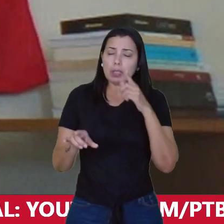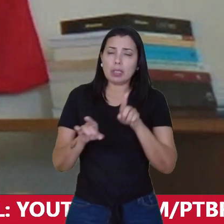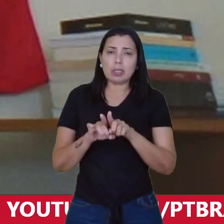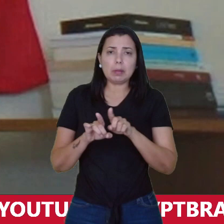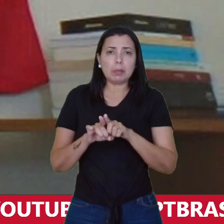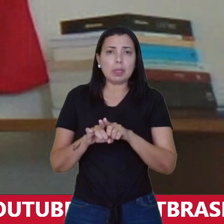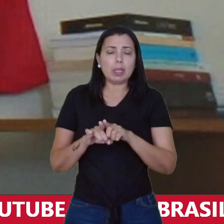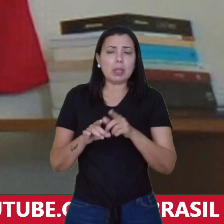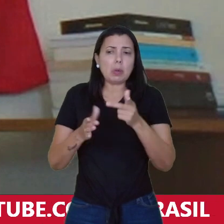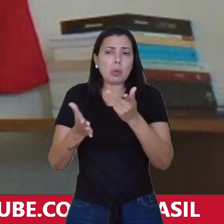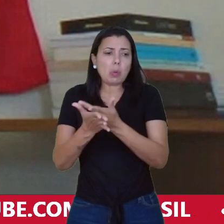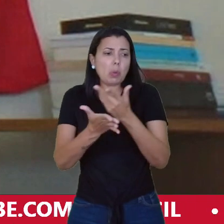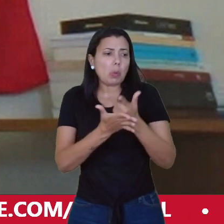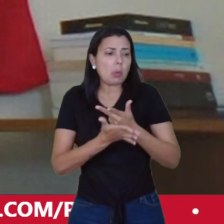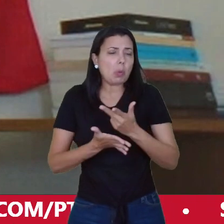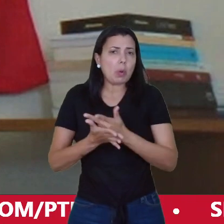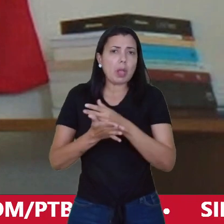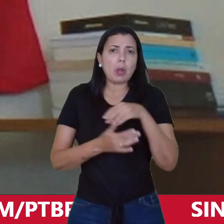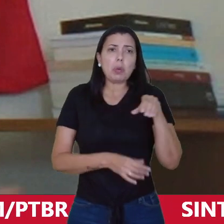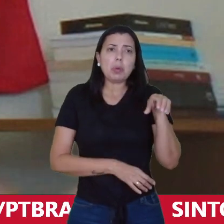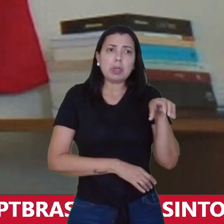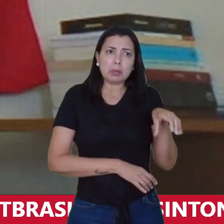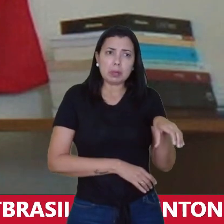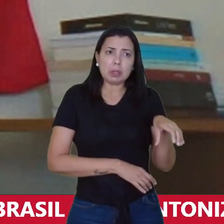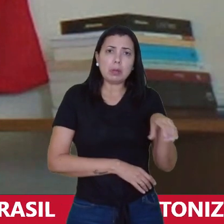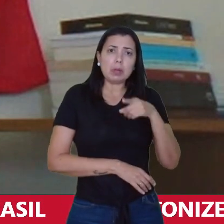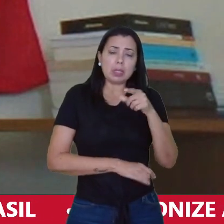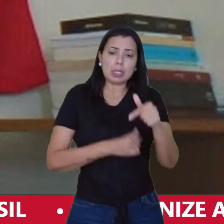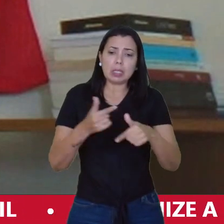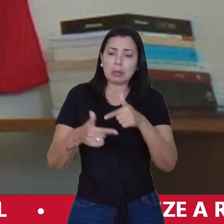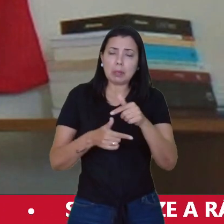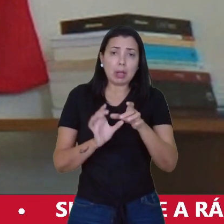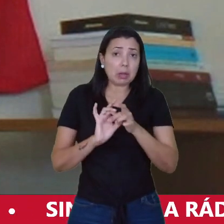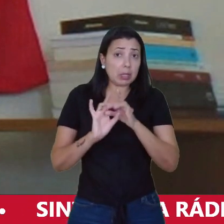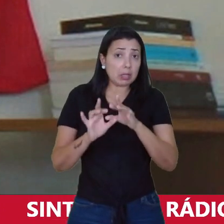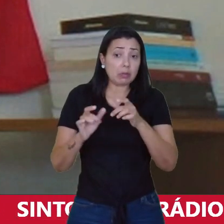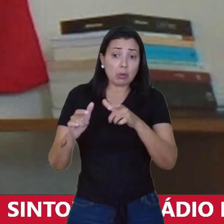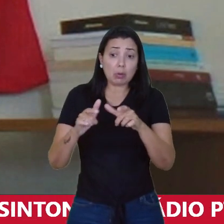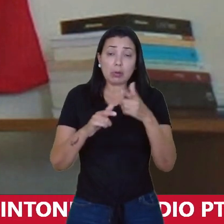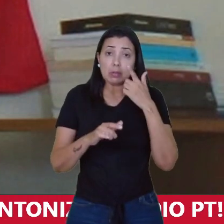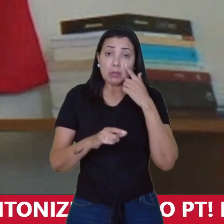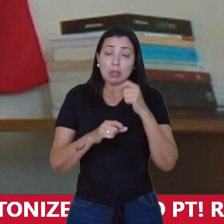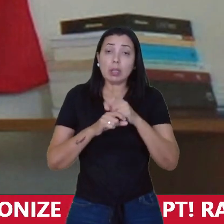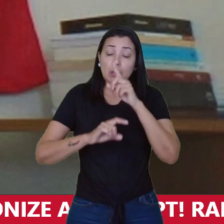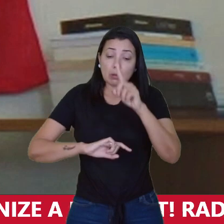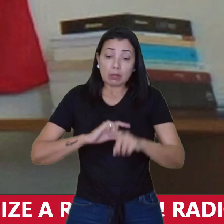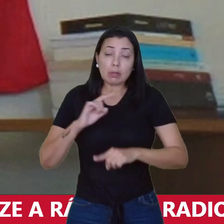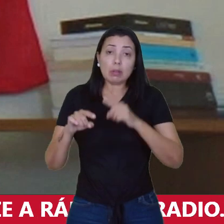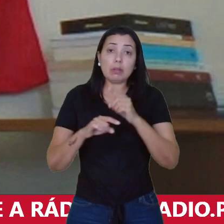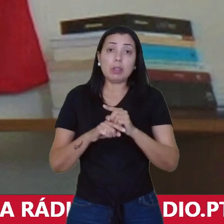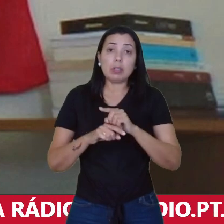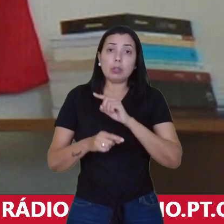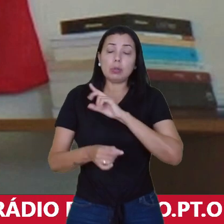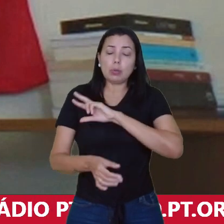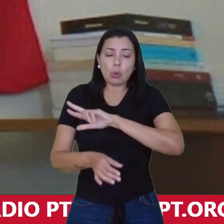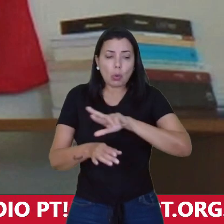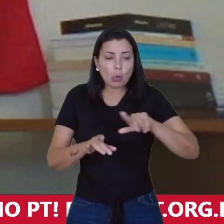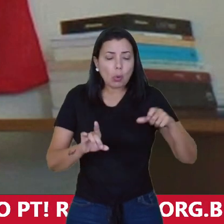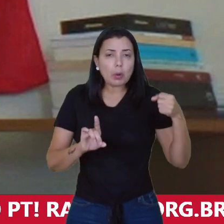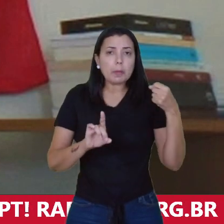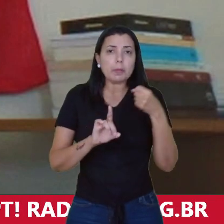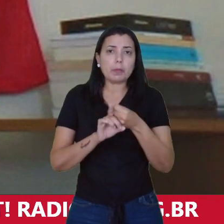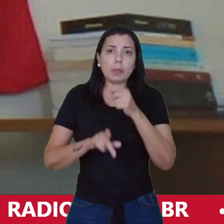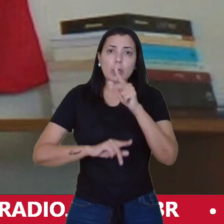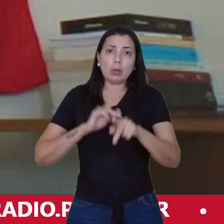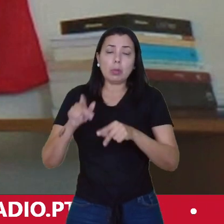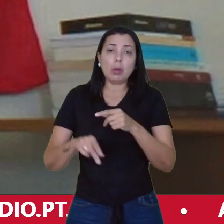a desregulamentação da mineração, que atua livremente, onde a gente vê o avanço do genocídio dos